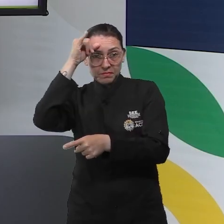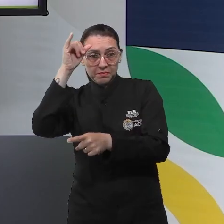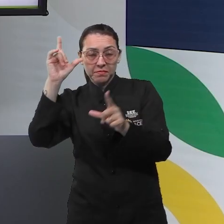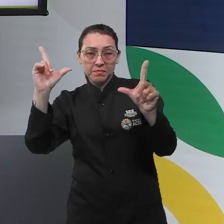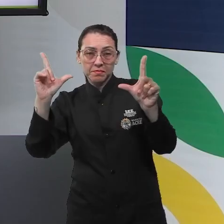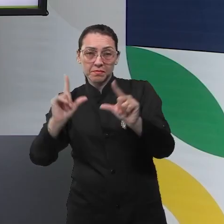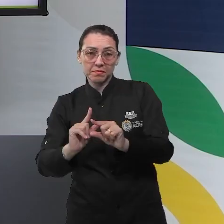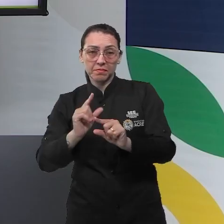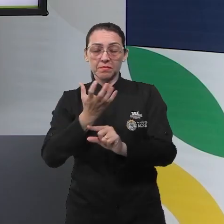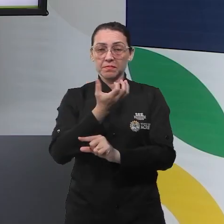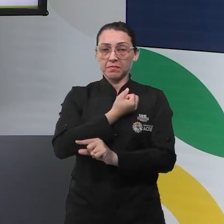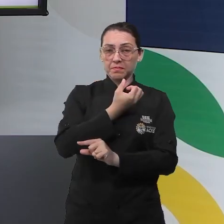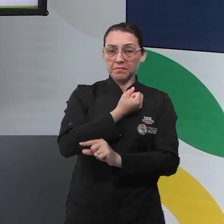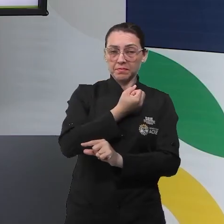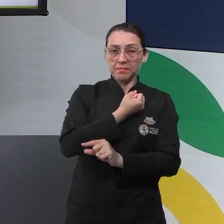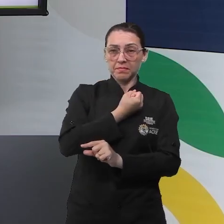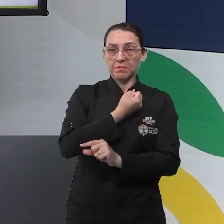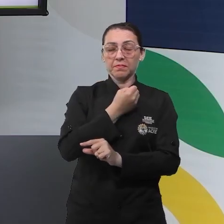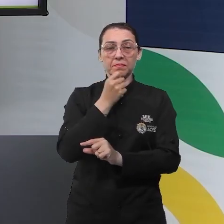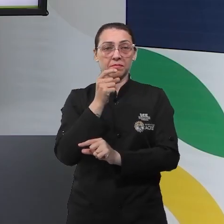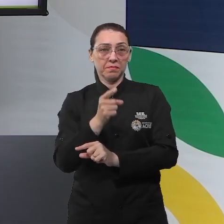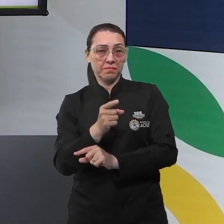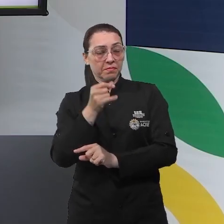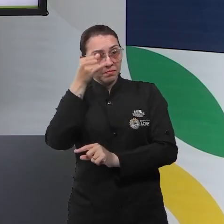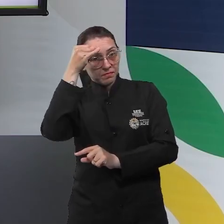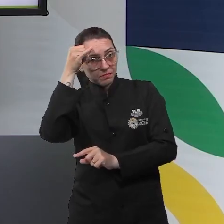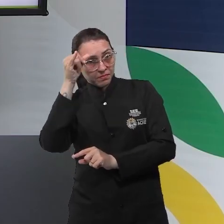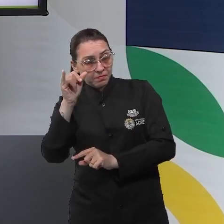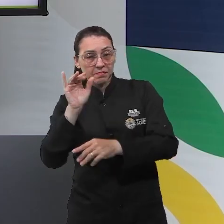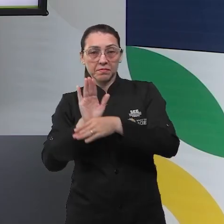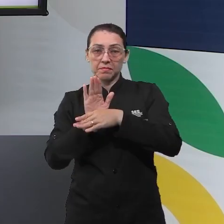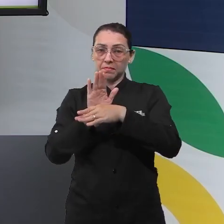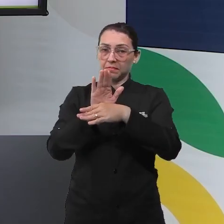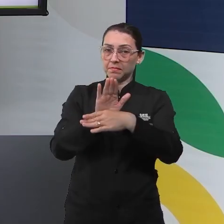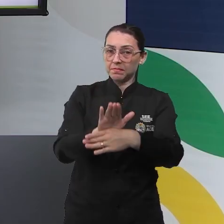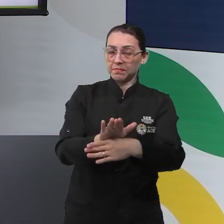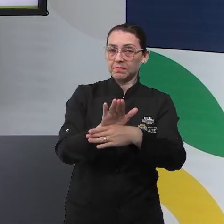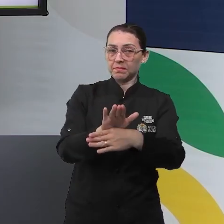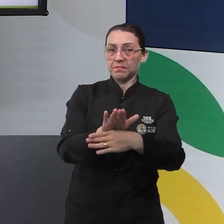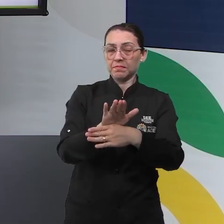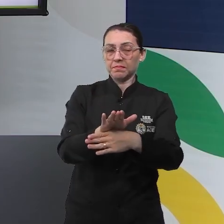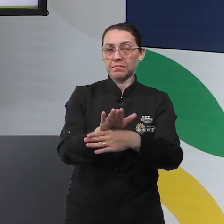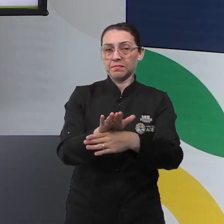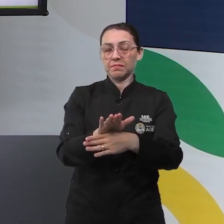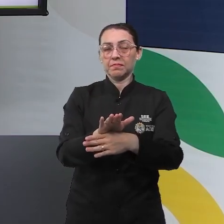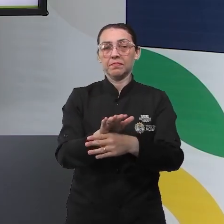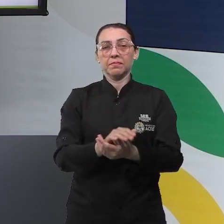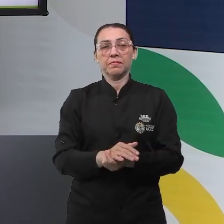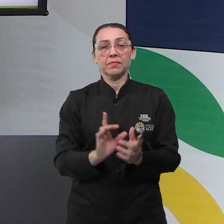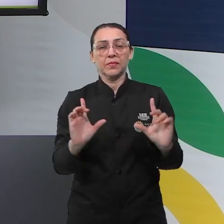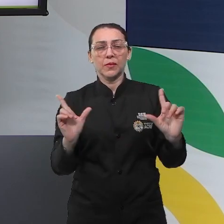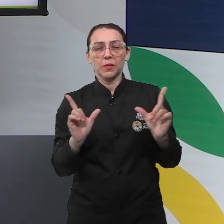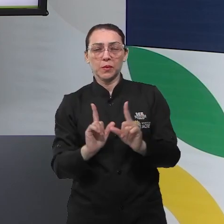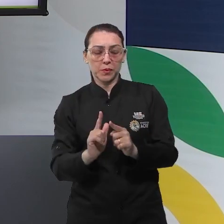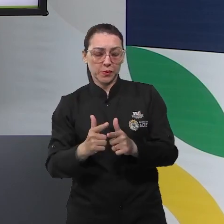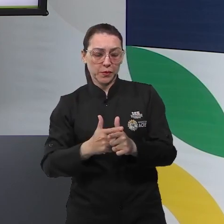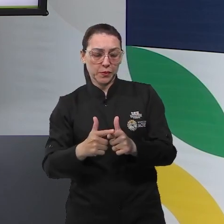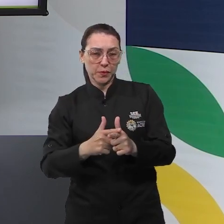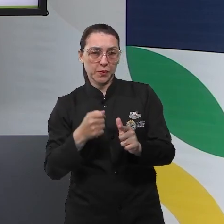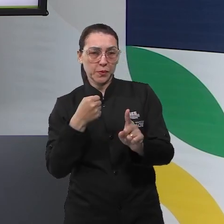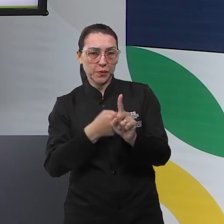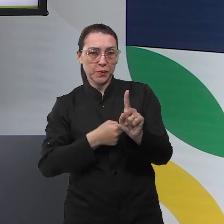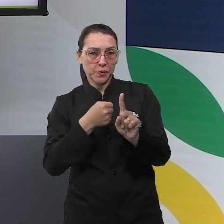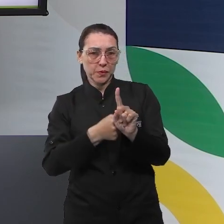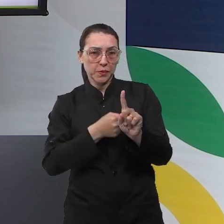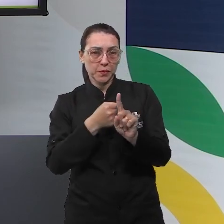diminuir os números, né? É você combater, é você ajudar aí a minimizar esses impactos